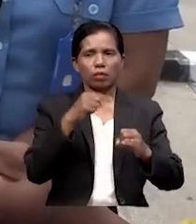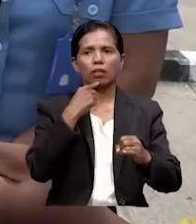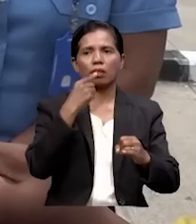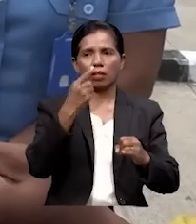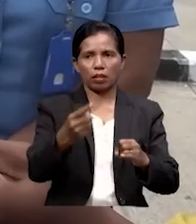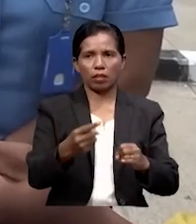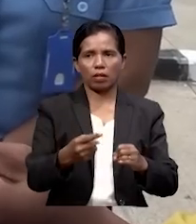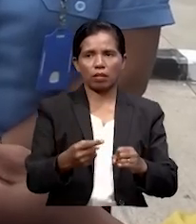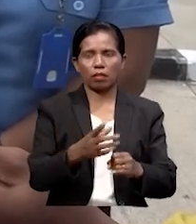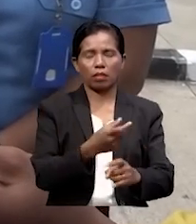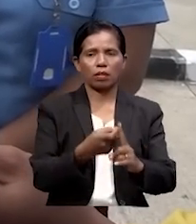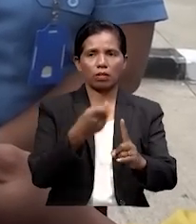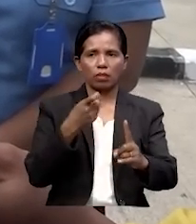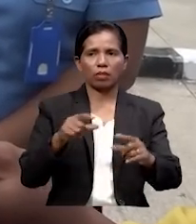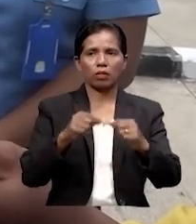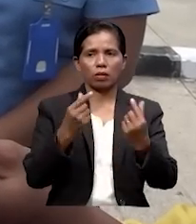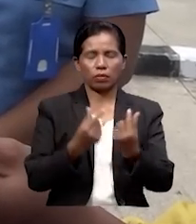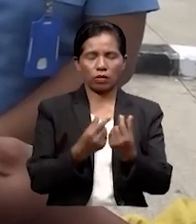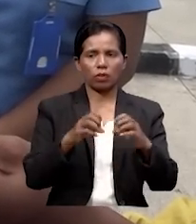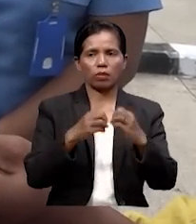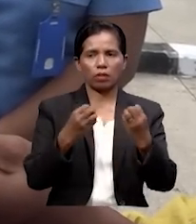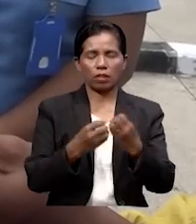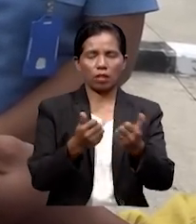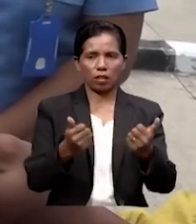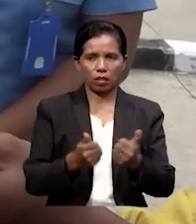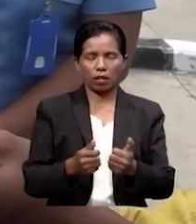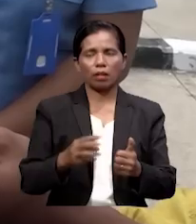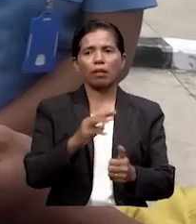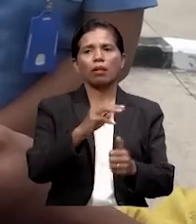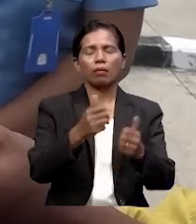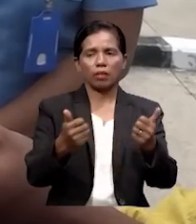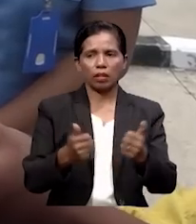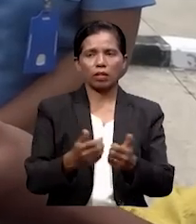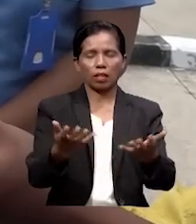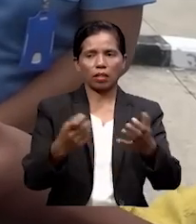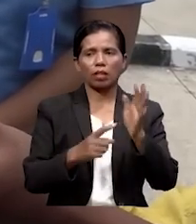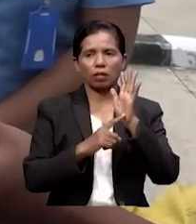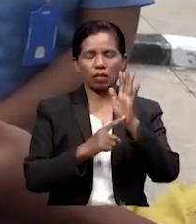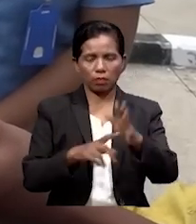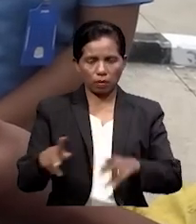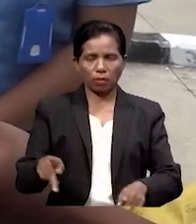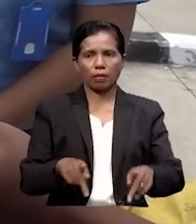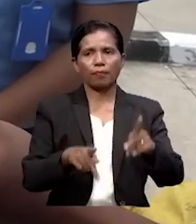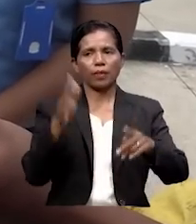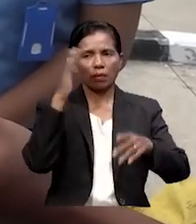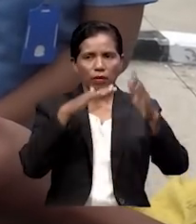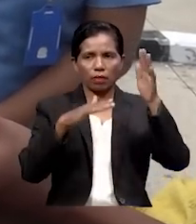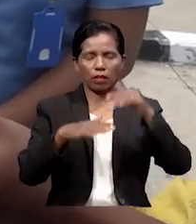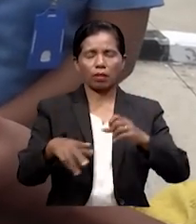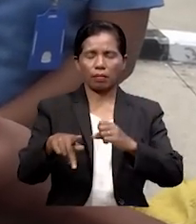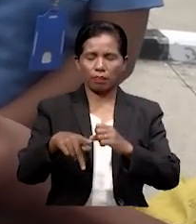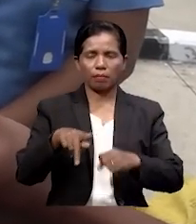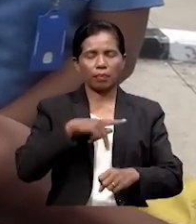né, né faz parte do grupo organização arte marciais mas bem a cara que tu já teve a público cata problema né problema